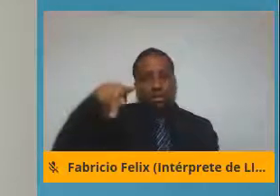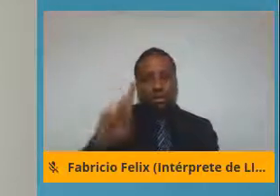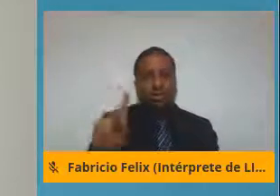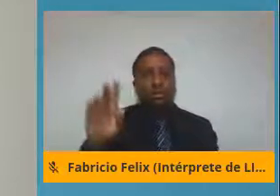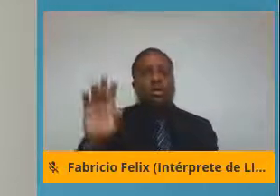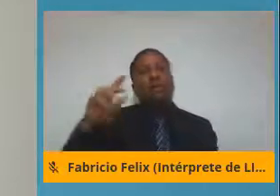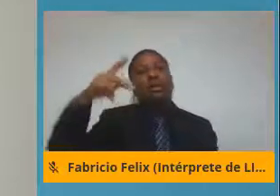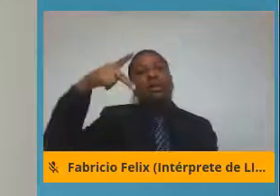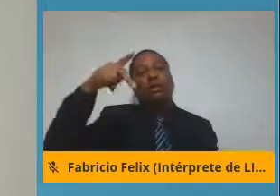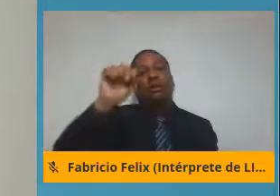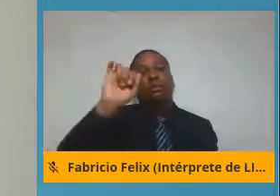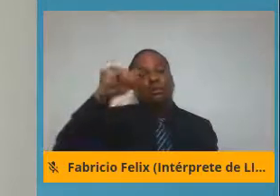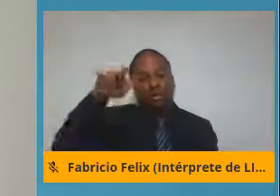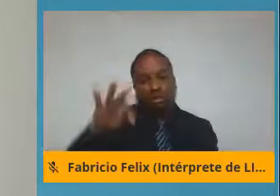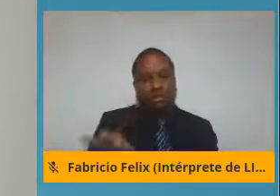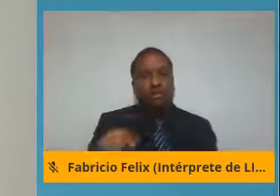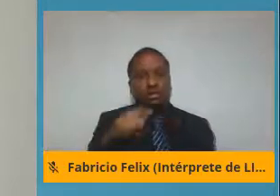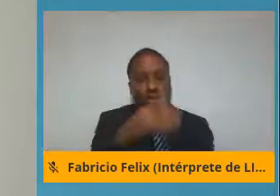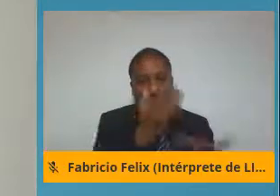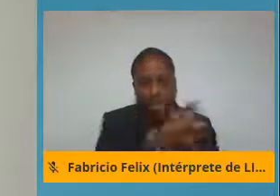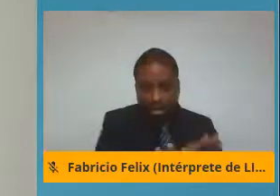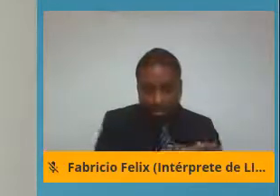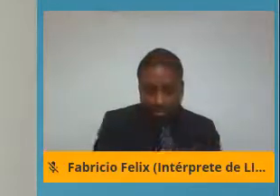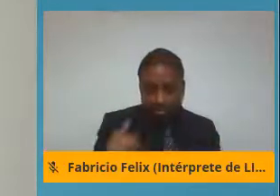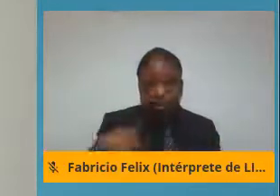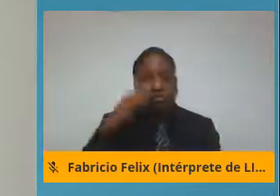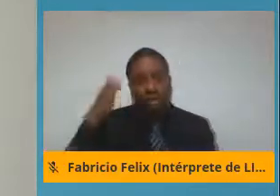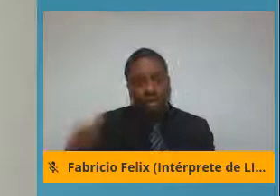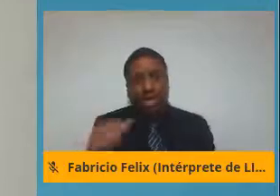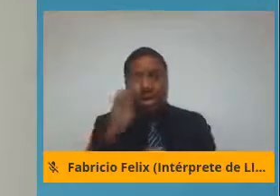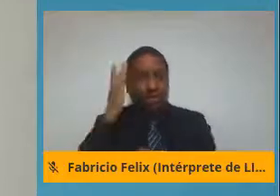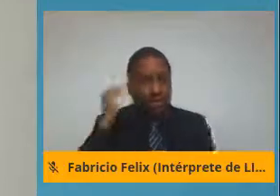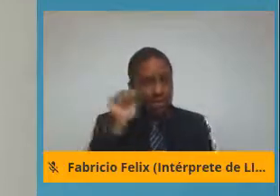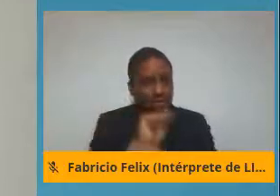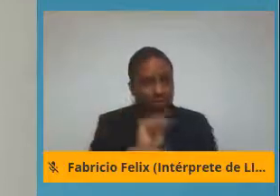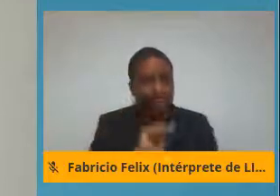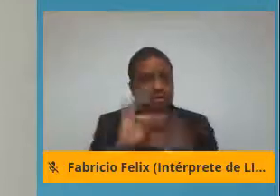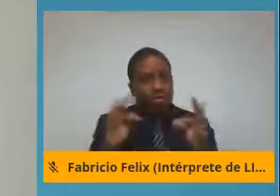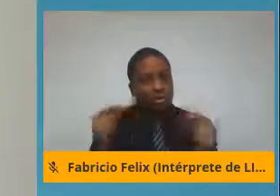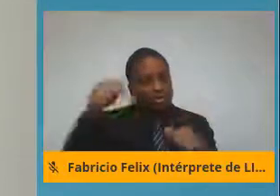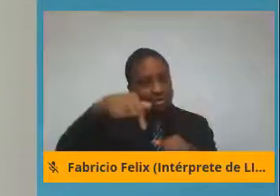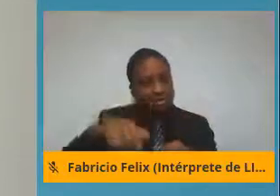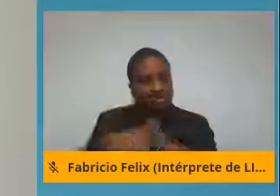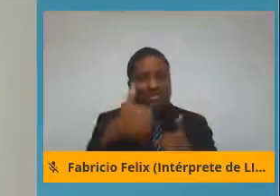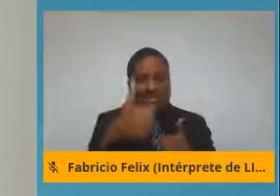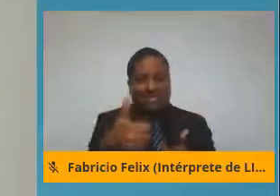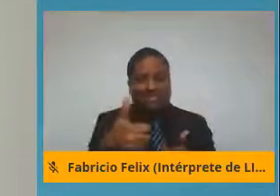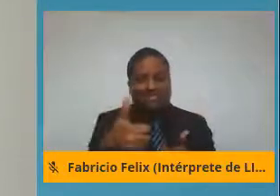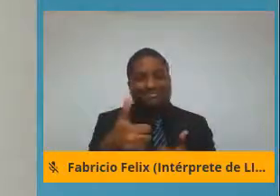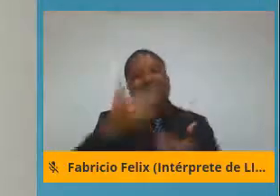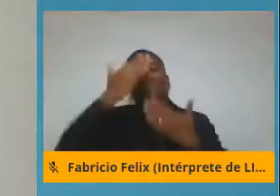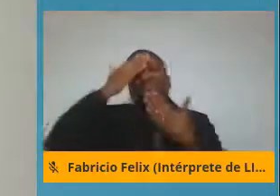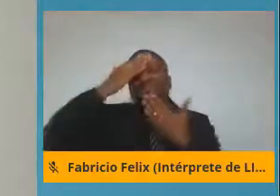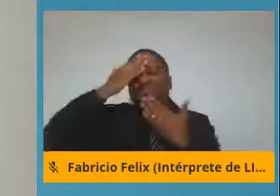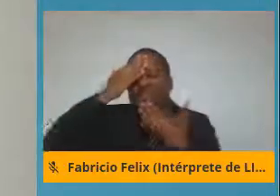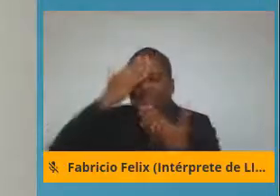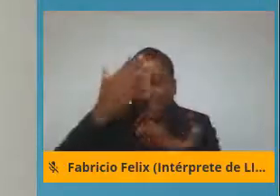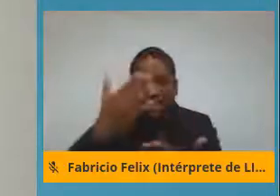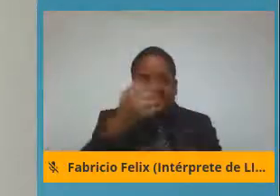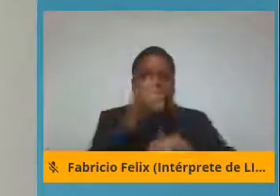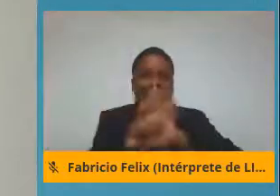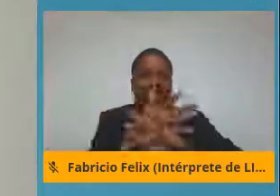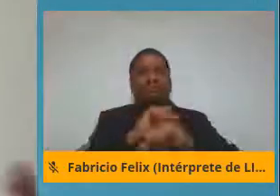lá. E espero todo mundo amanhã aqui, ok? Muito obrigada, gente. Obrigada pela transmissão. Todo mundo